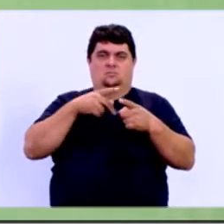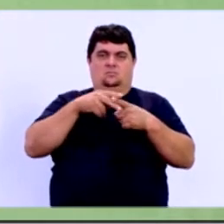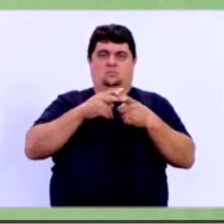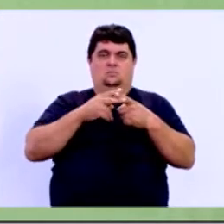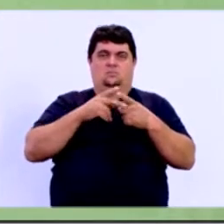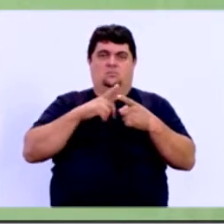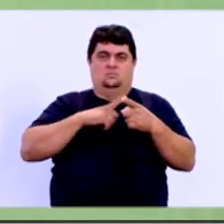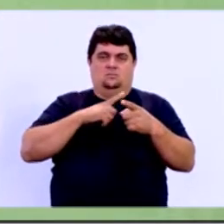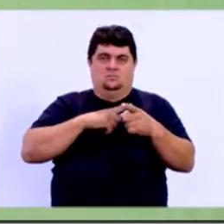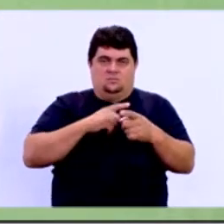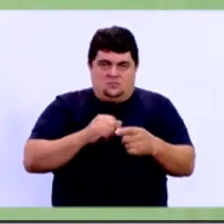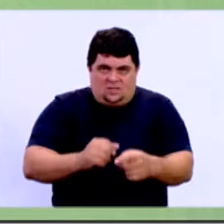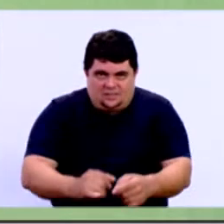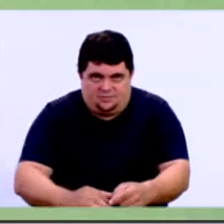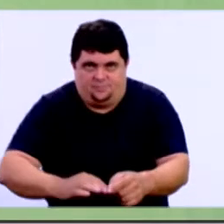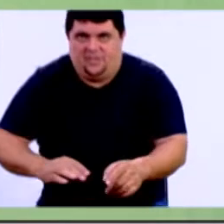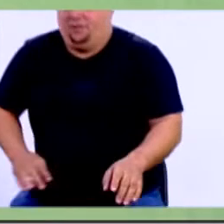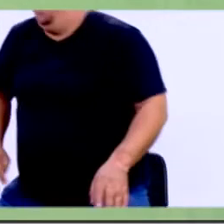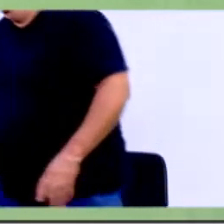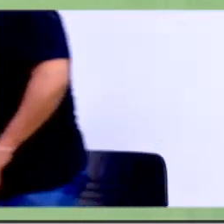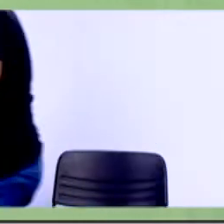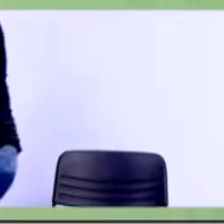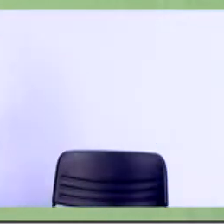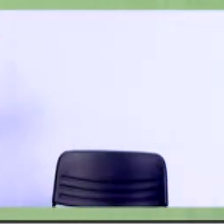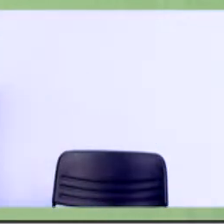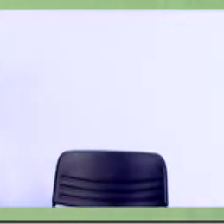serviços, cuja finalidade é